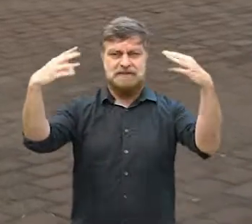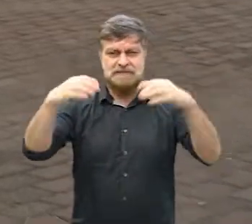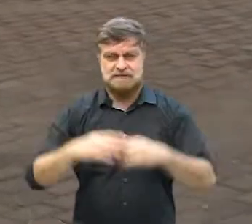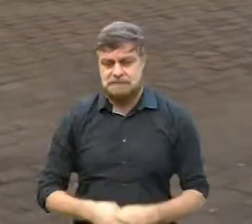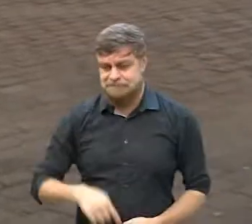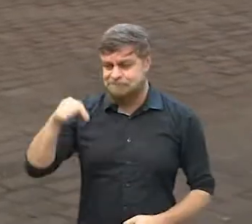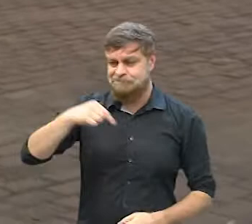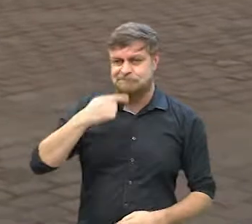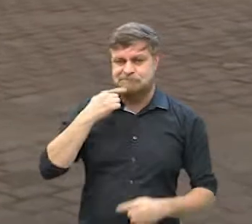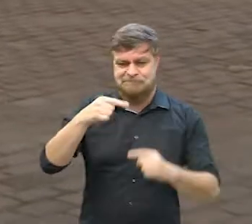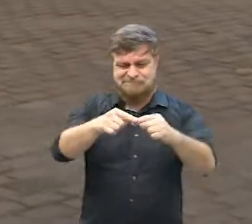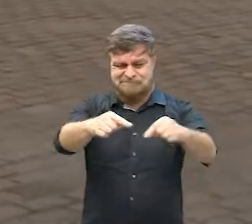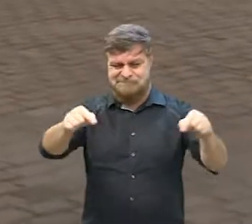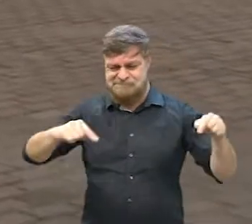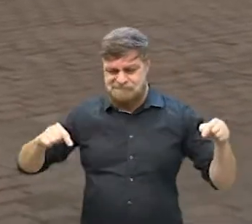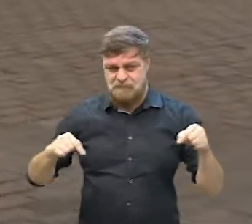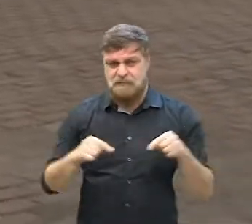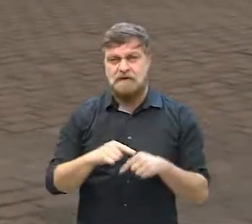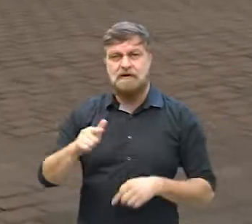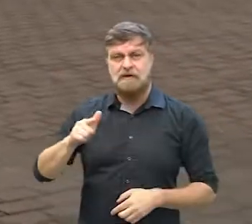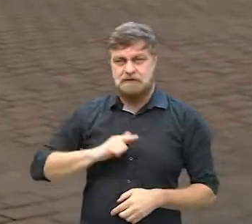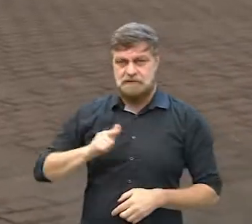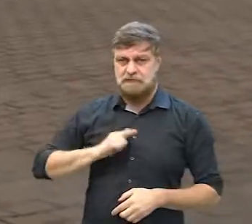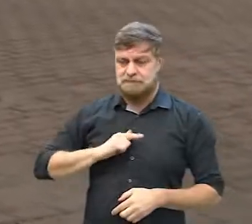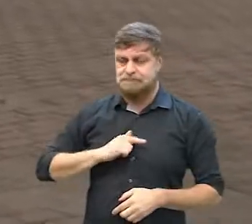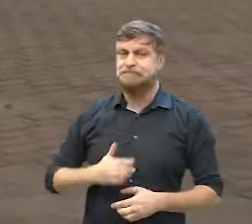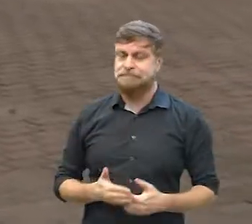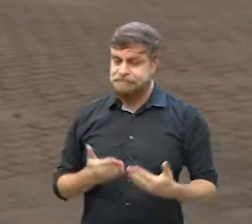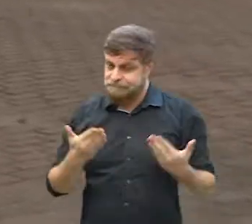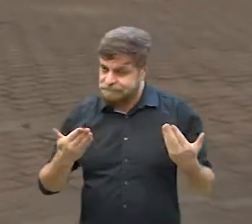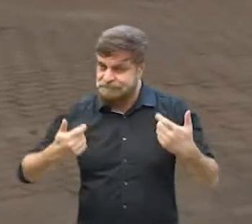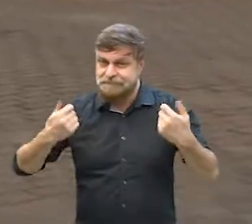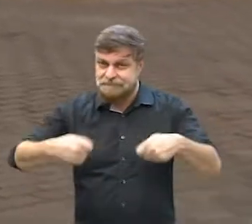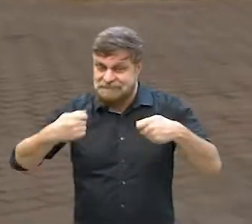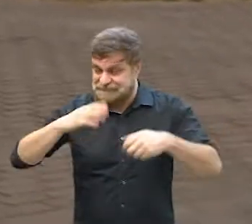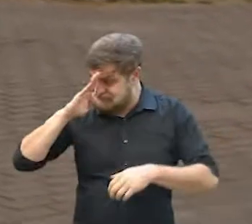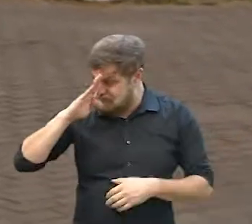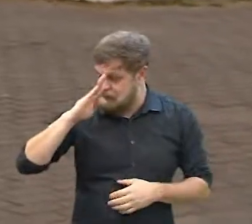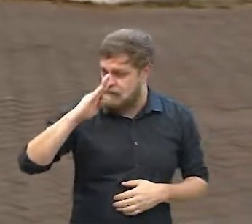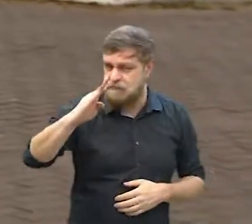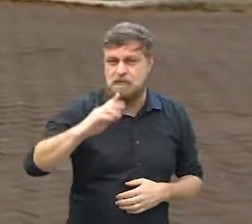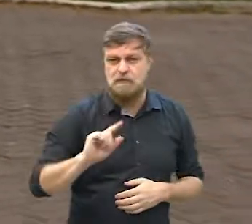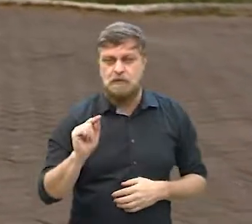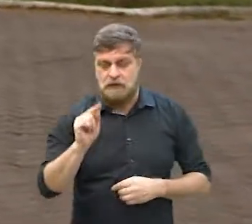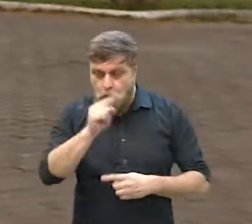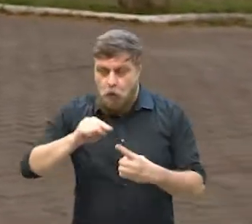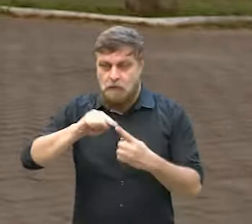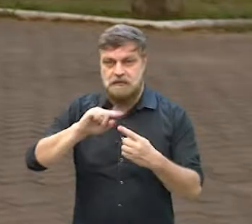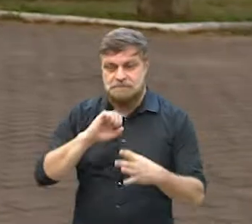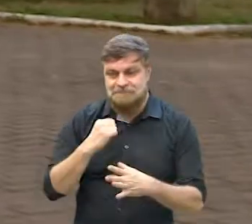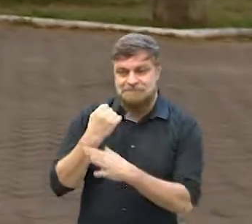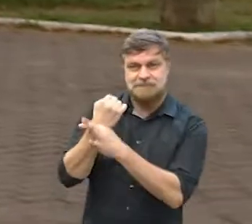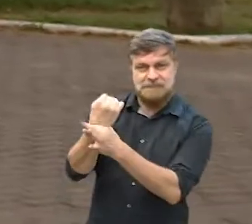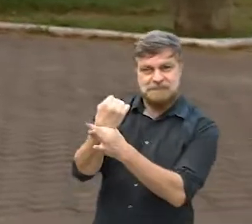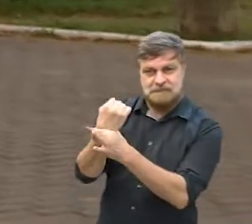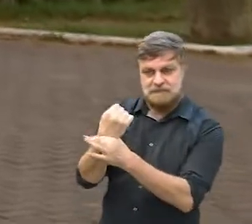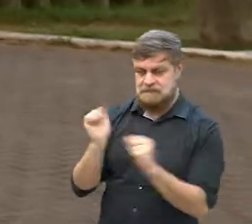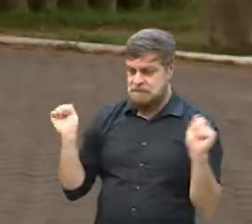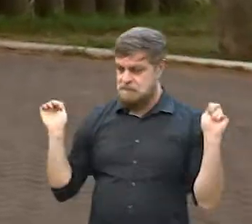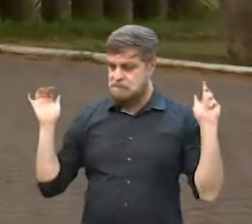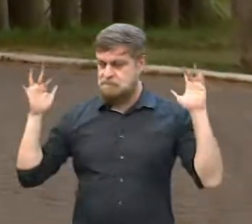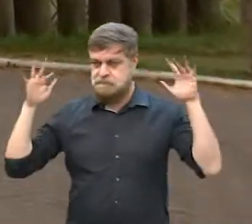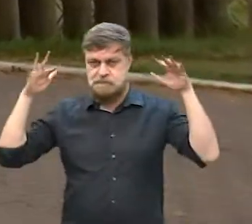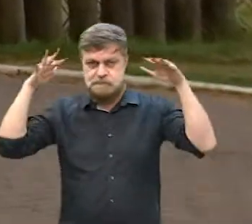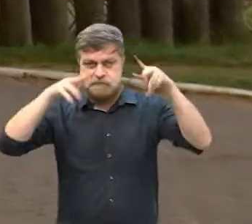externa aqui do complexo que envolve a lagoa do Mingone principalmente Claro visando a segurança